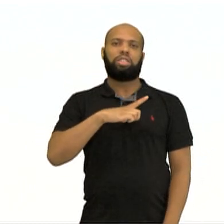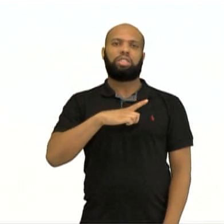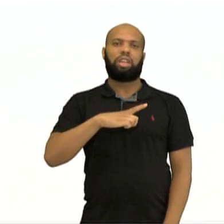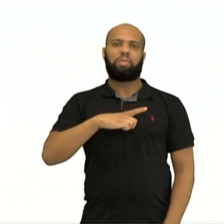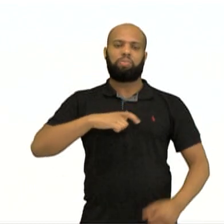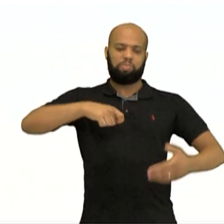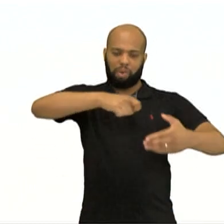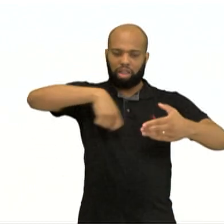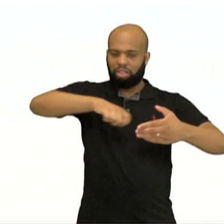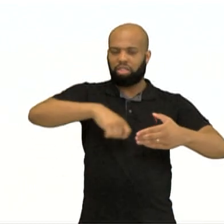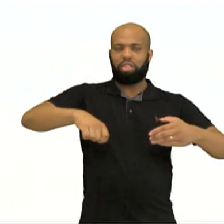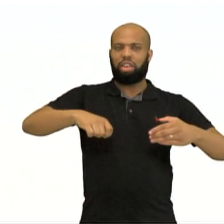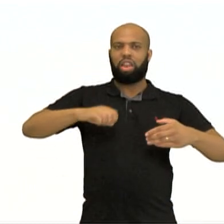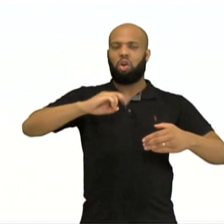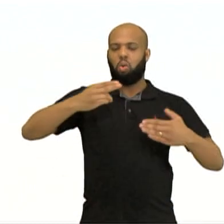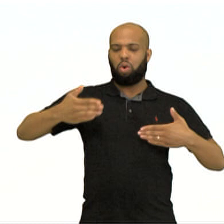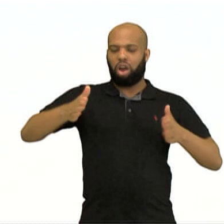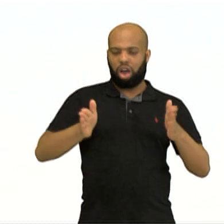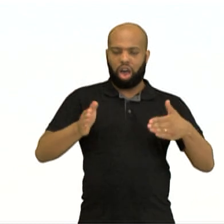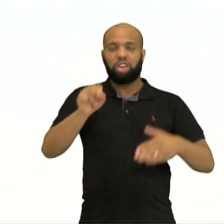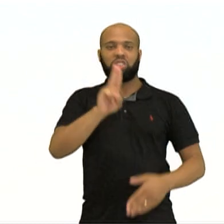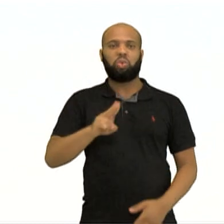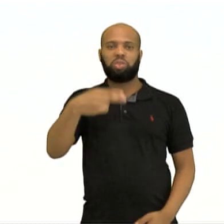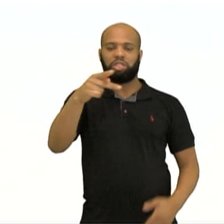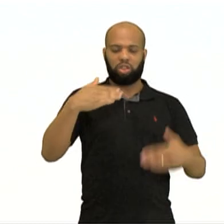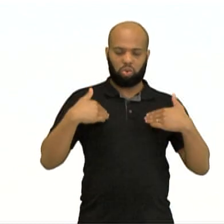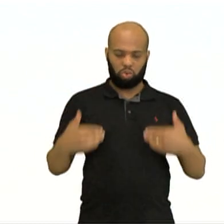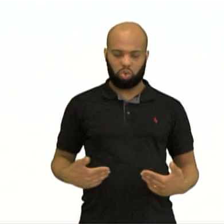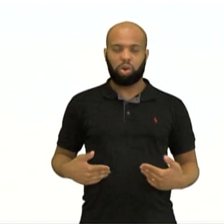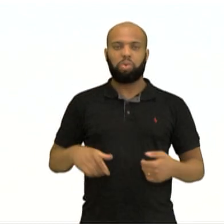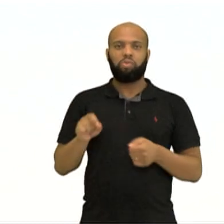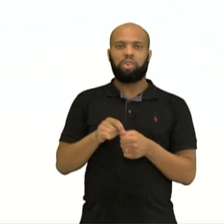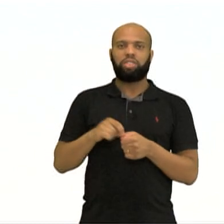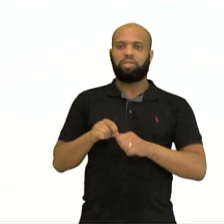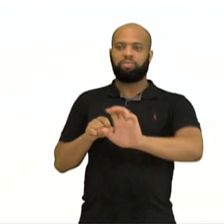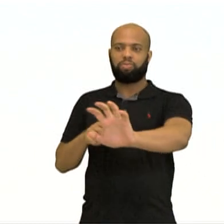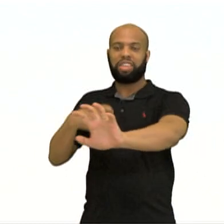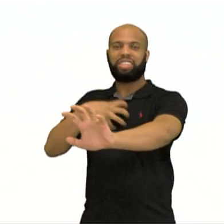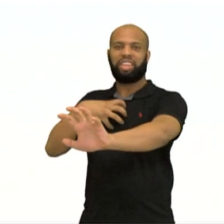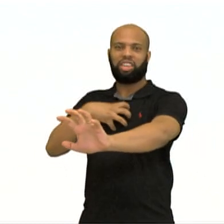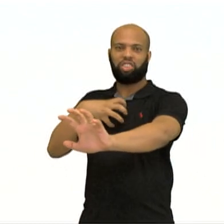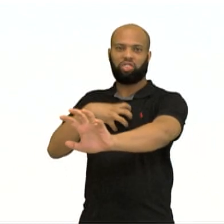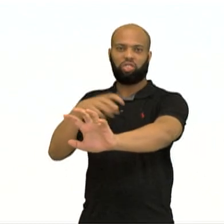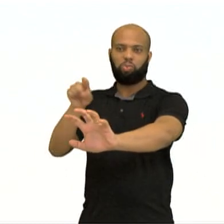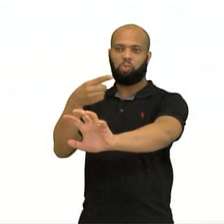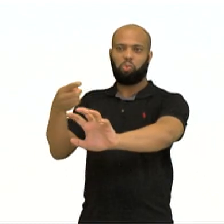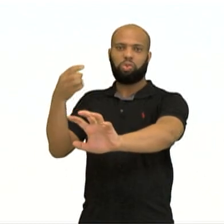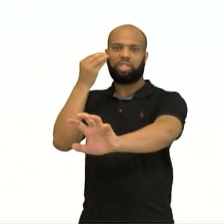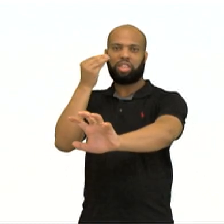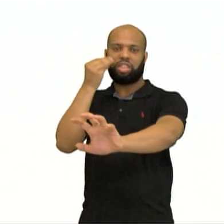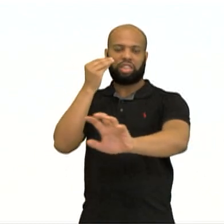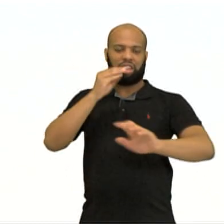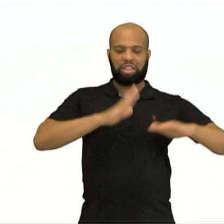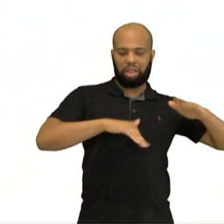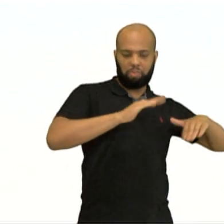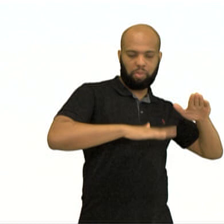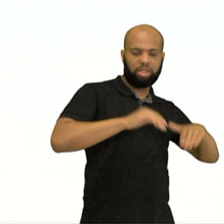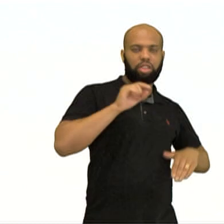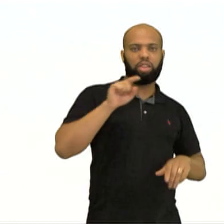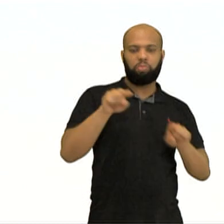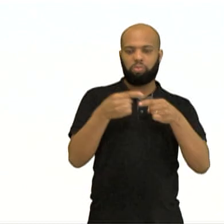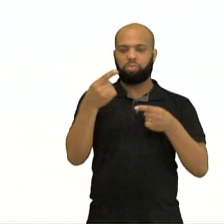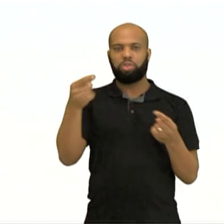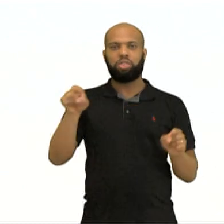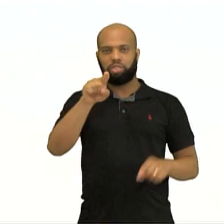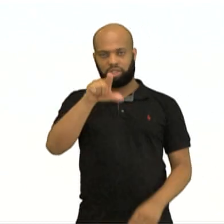ou utilize o próprio corpo e tente com este objeto interpretar a melodia da música que você